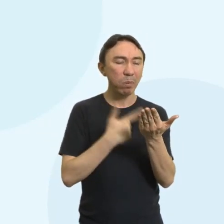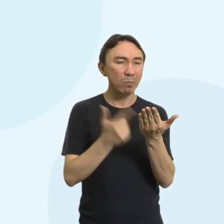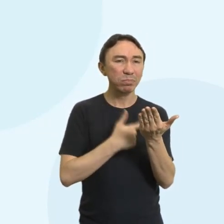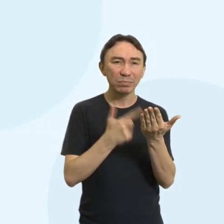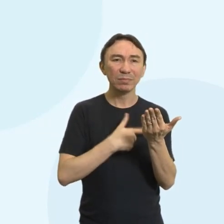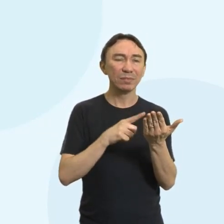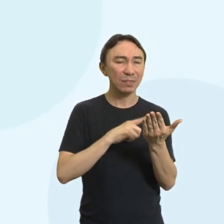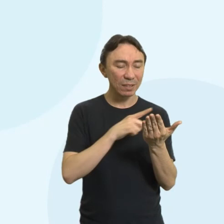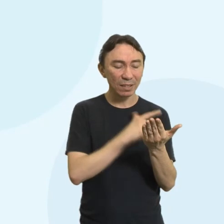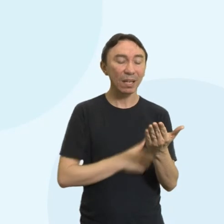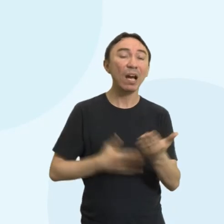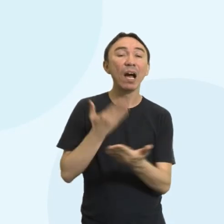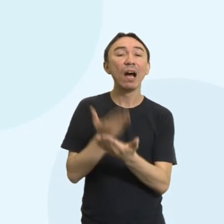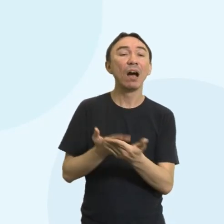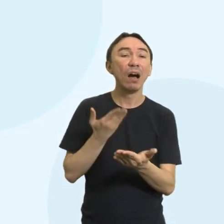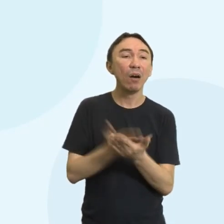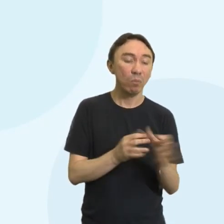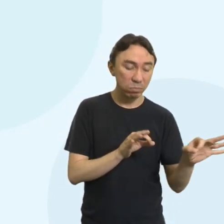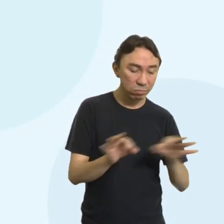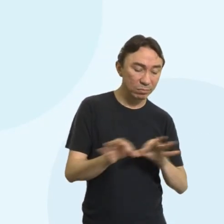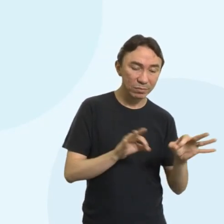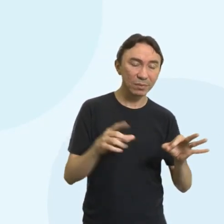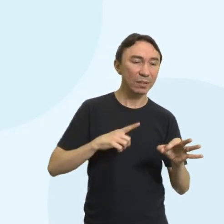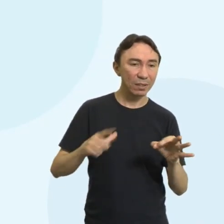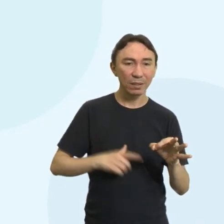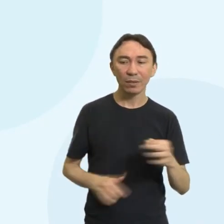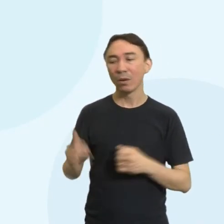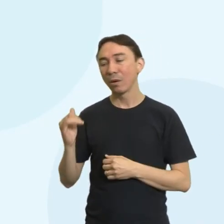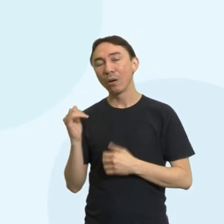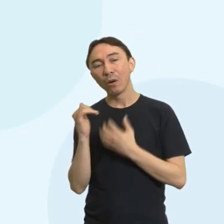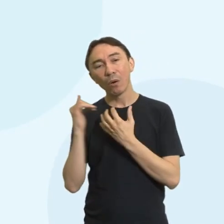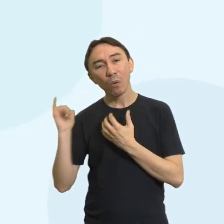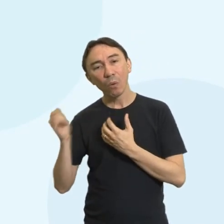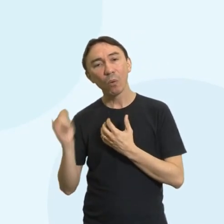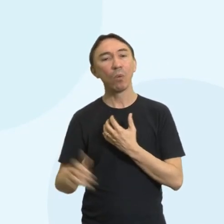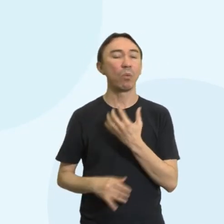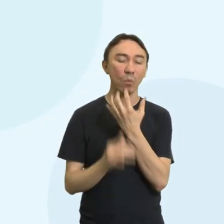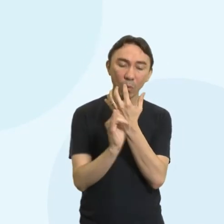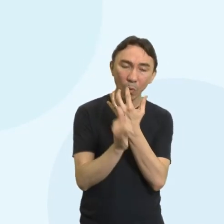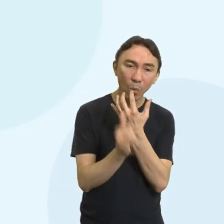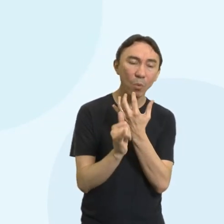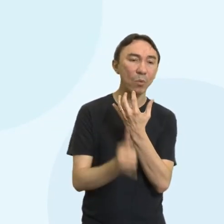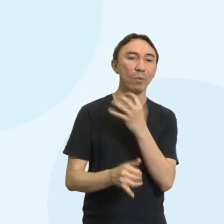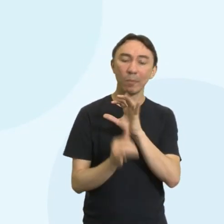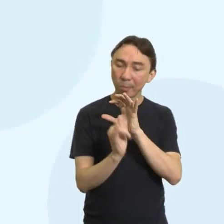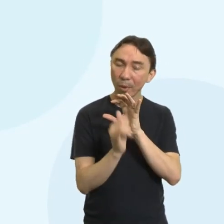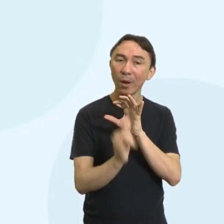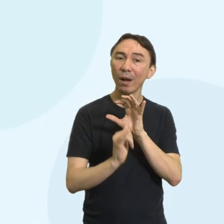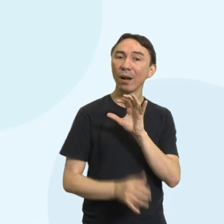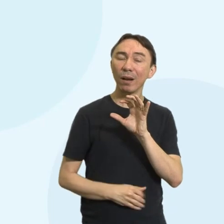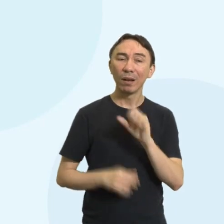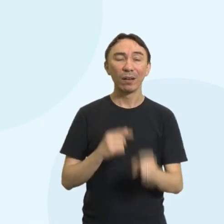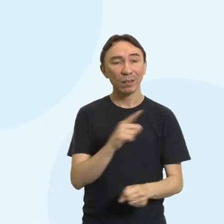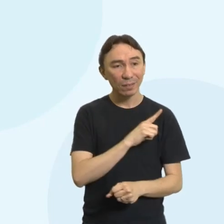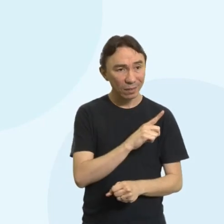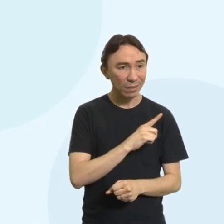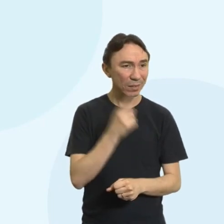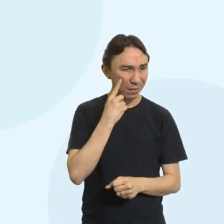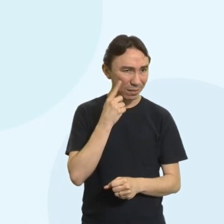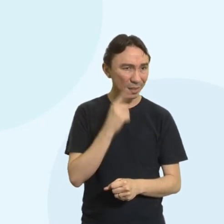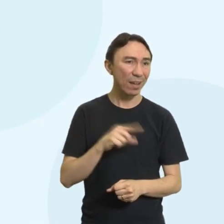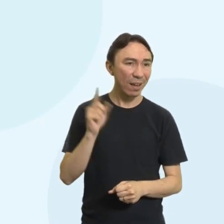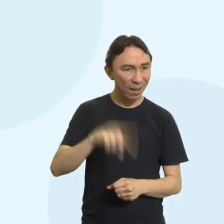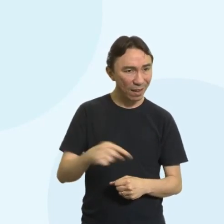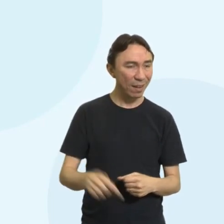aula para conduzir a leitura de contos, crônicas, poemas e outros gêneros. É um site que está alinhado à BNCC, então é muito bom